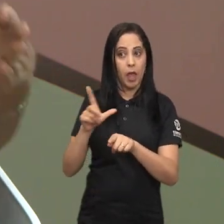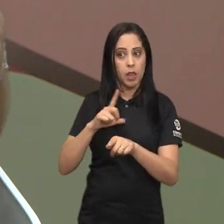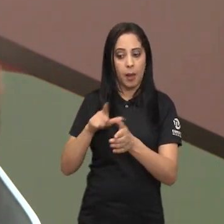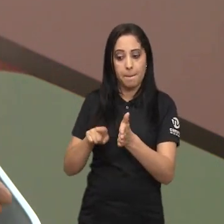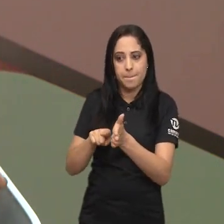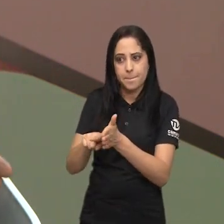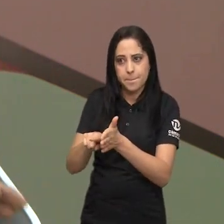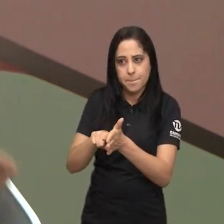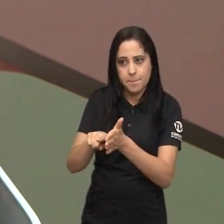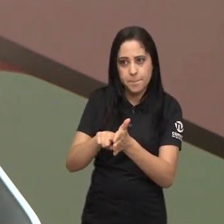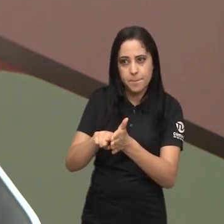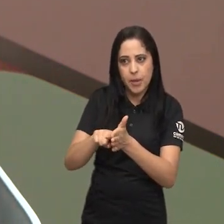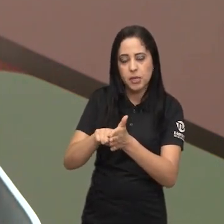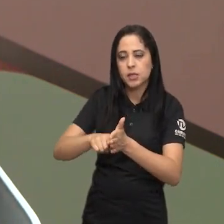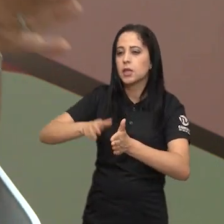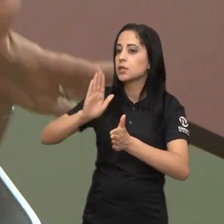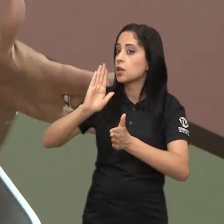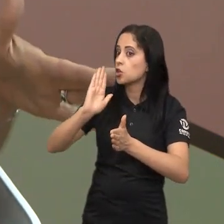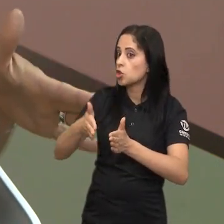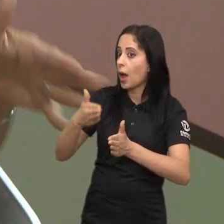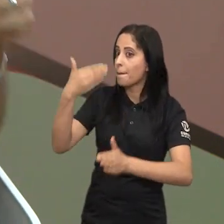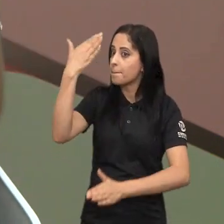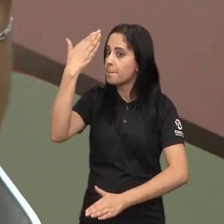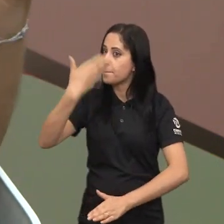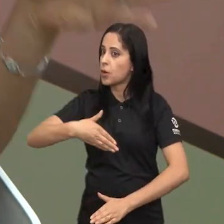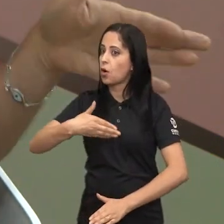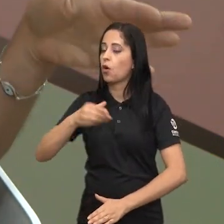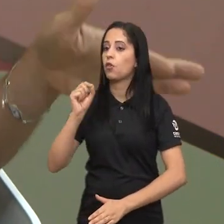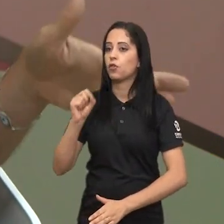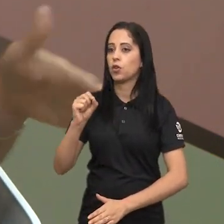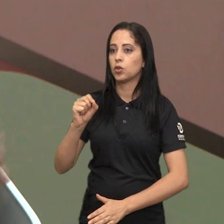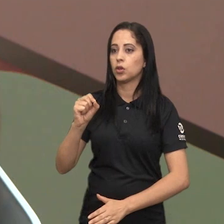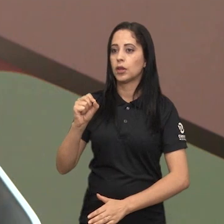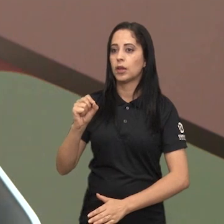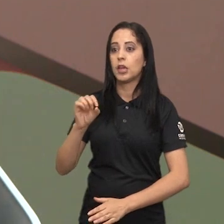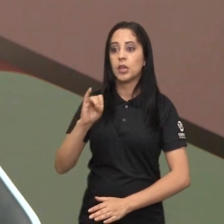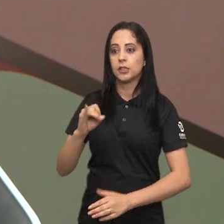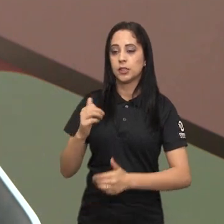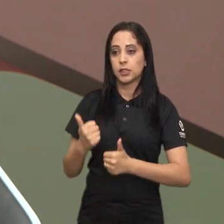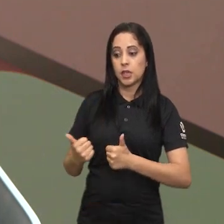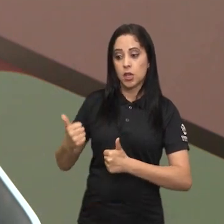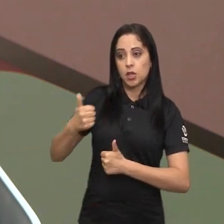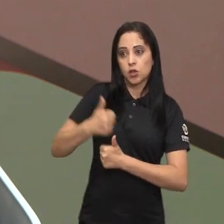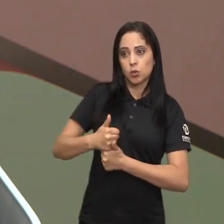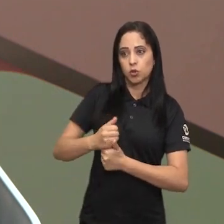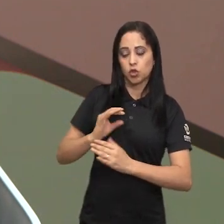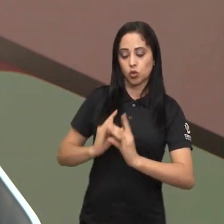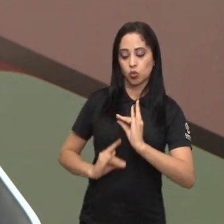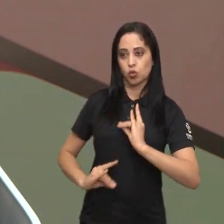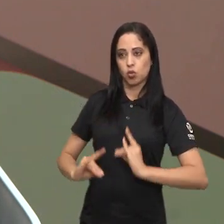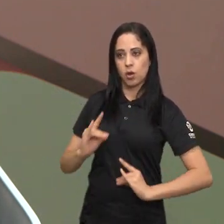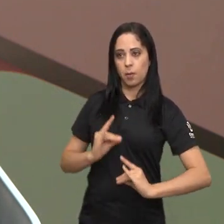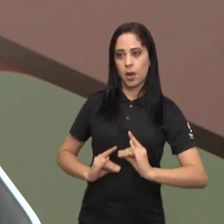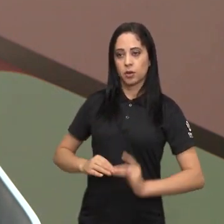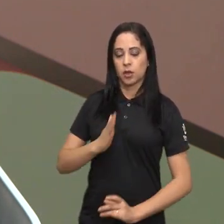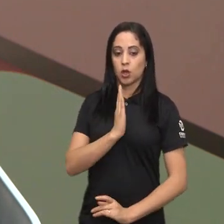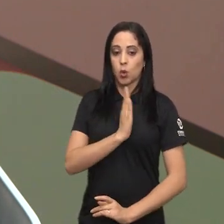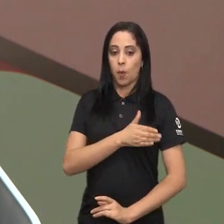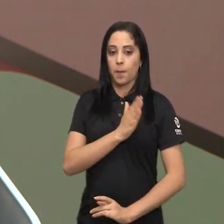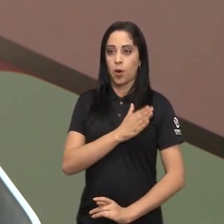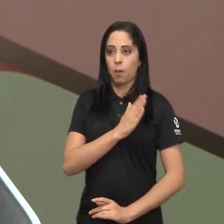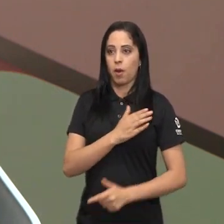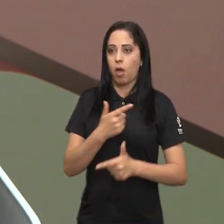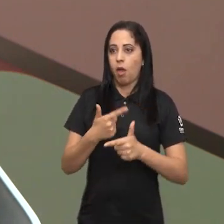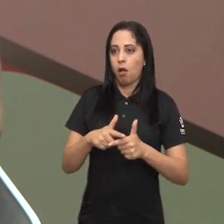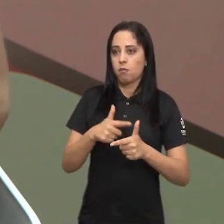estudos comprovando que melhora e diminui o risco cardiovascular. Mulheres que entram na